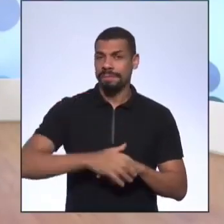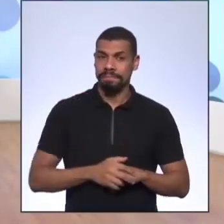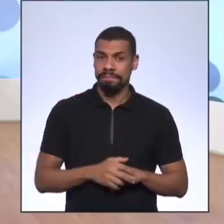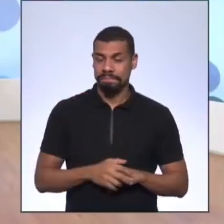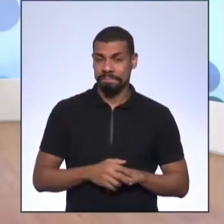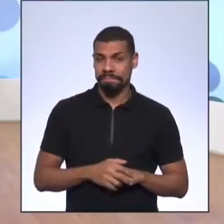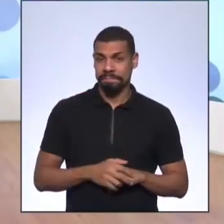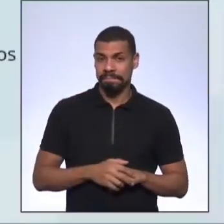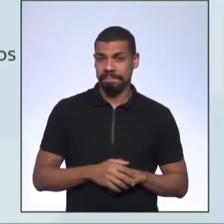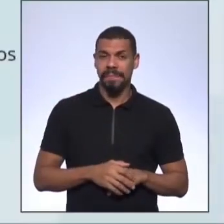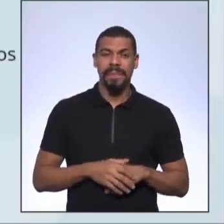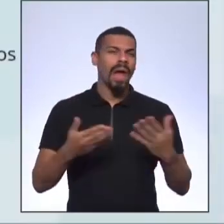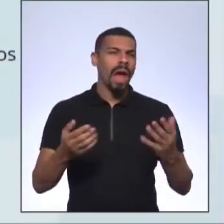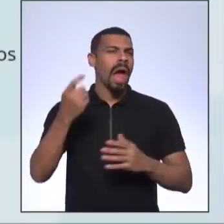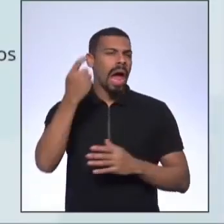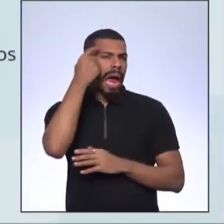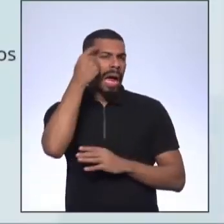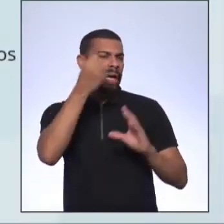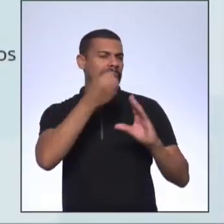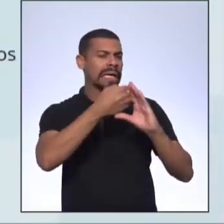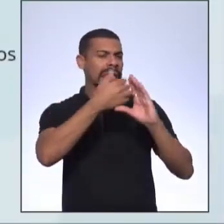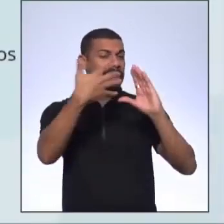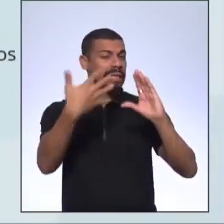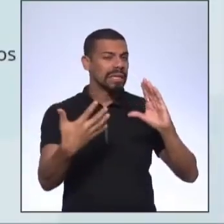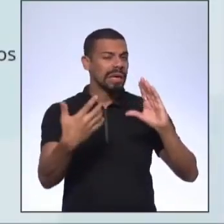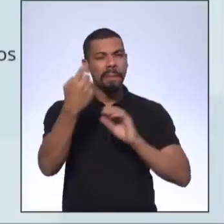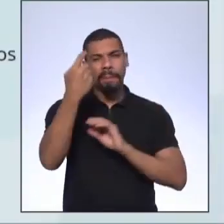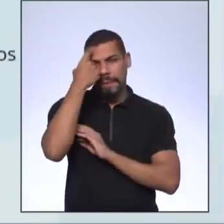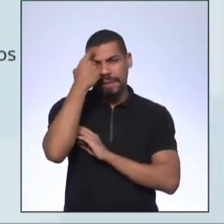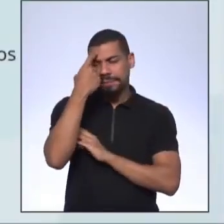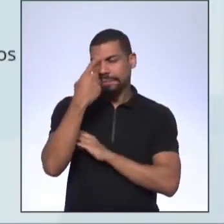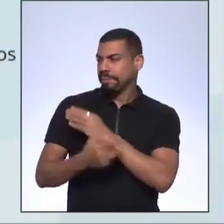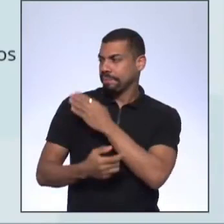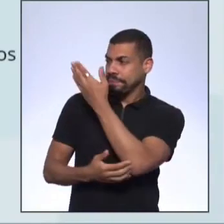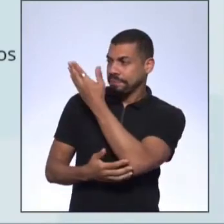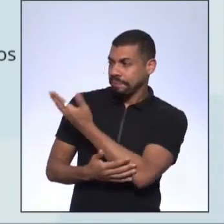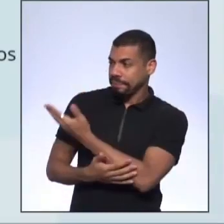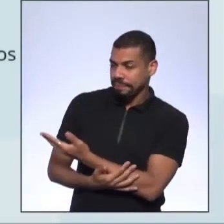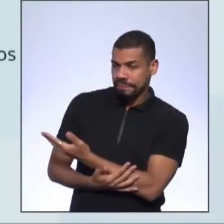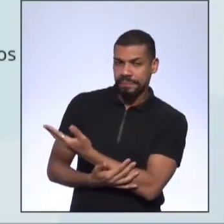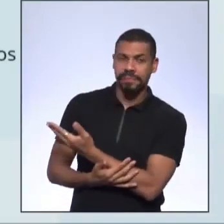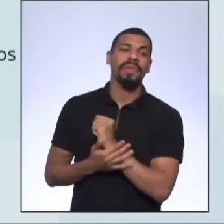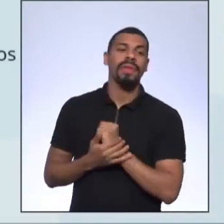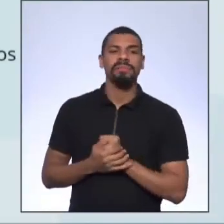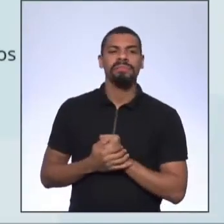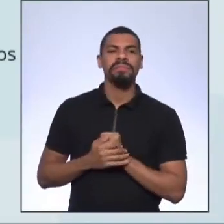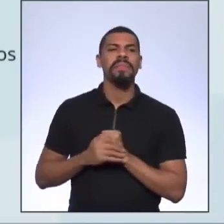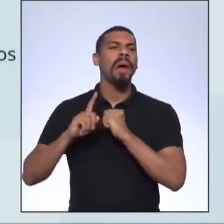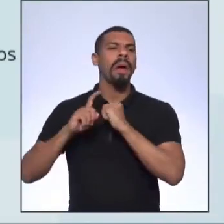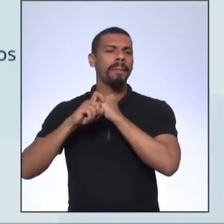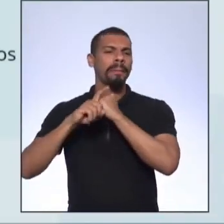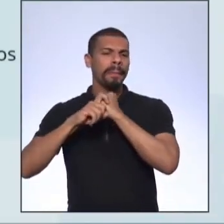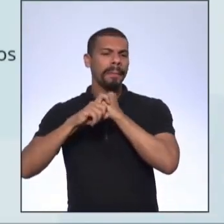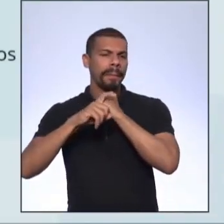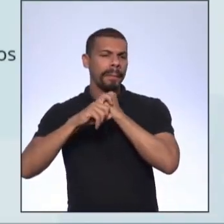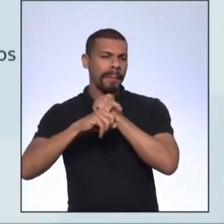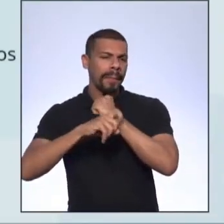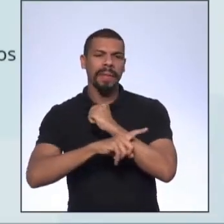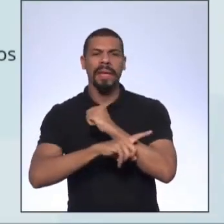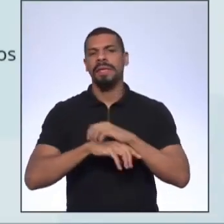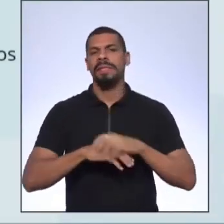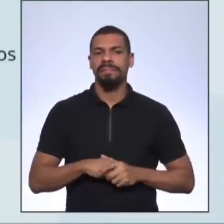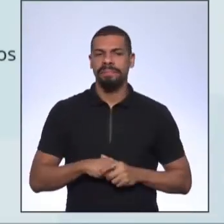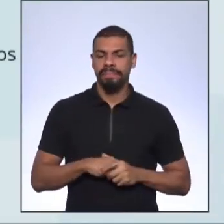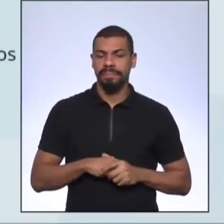Então, aqui, quando a gente fala nessas características, né, a gente tem aqui exemplos. Bactérias, cianobactérias e arqueobactérias. Né, como eu